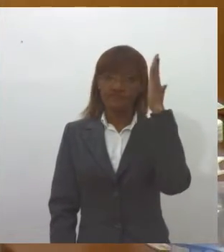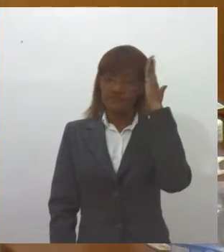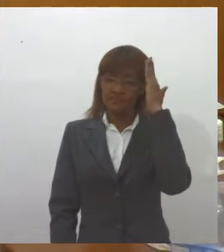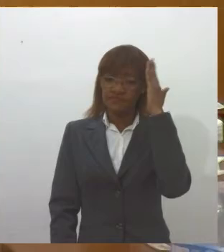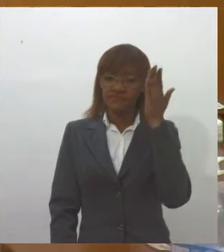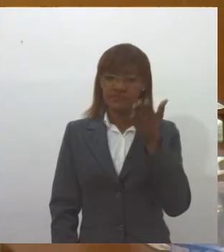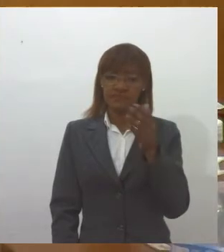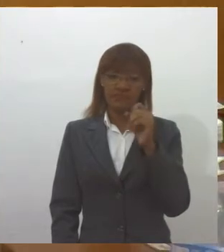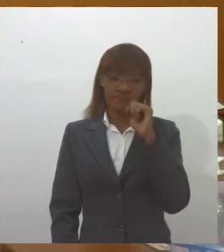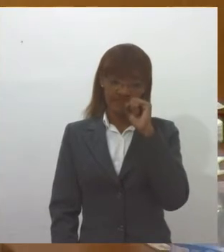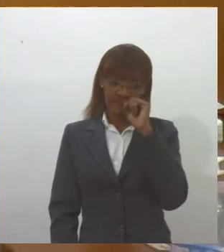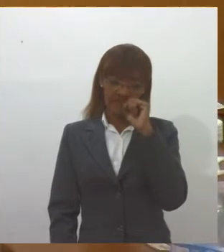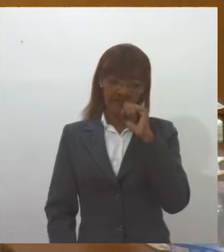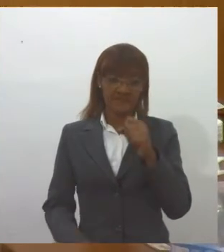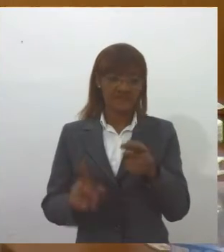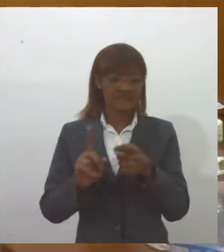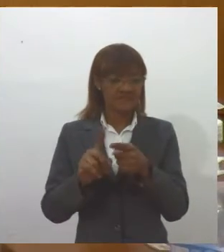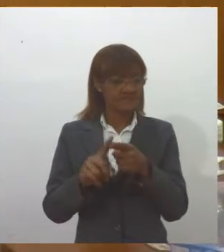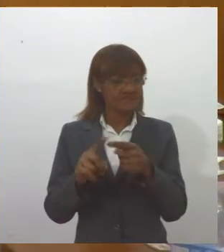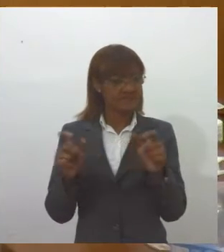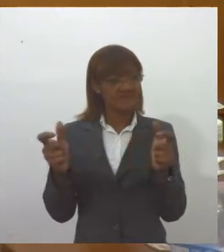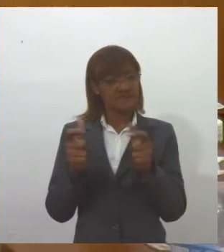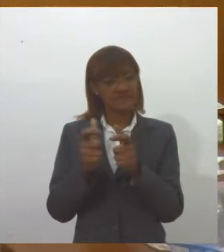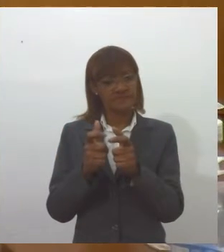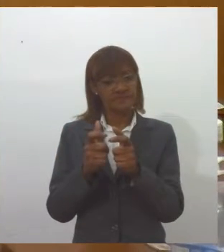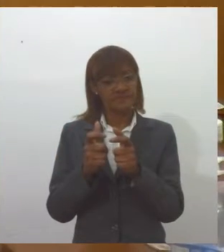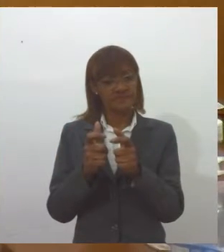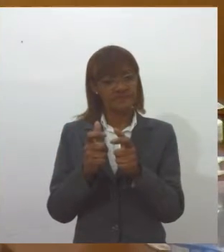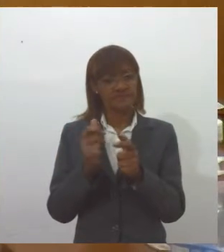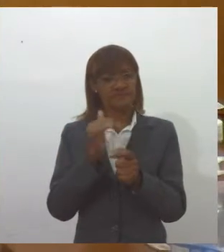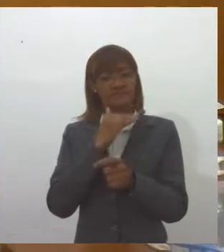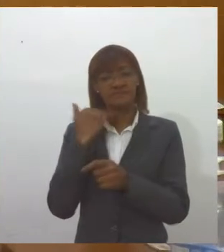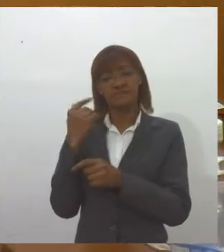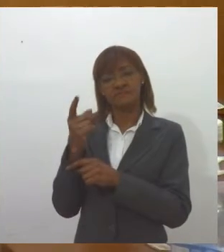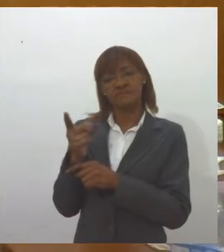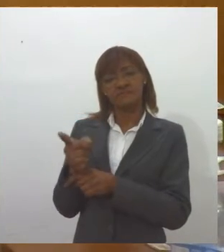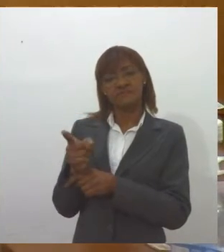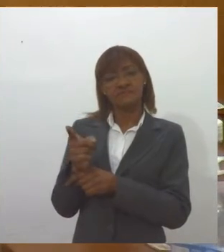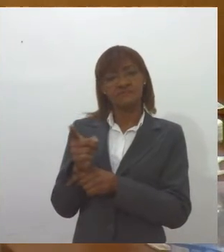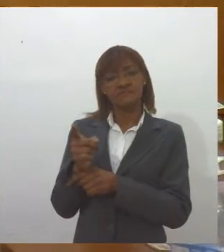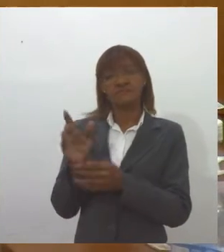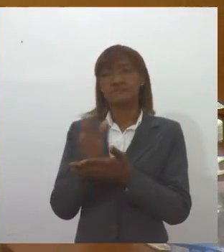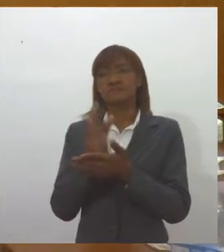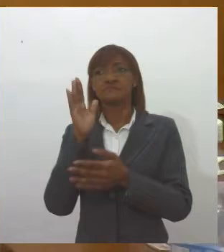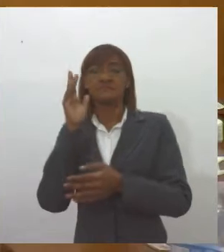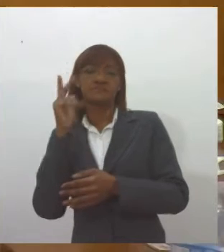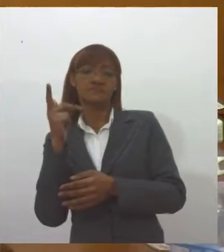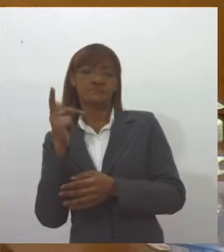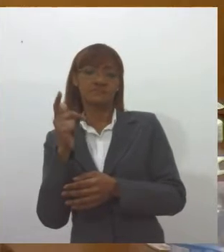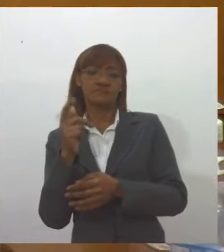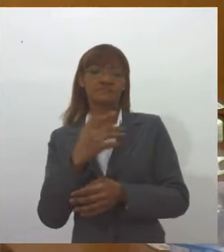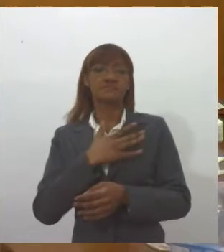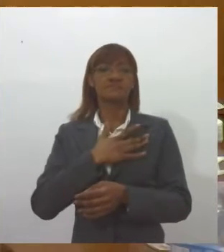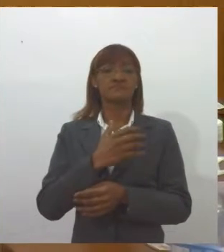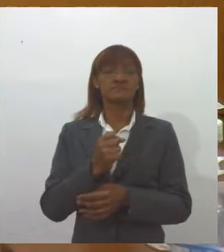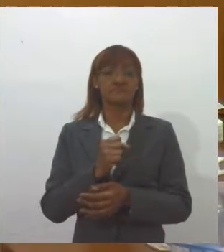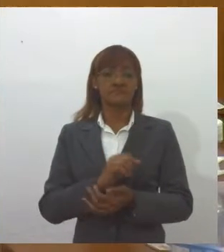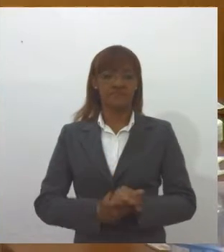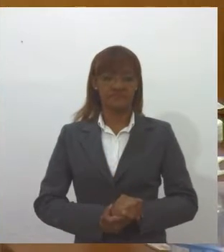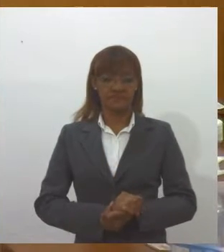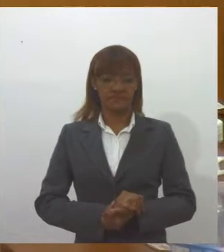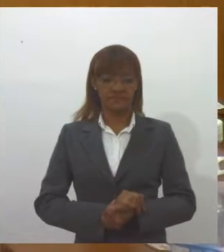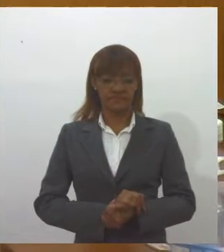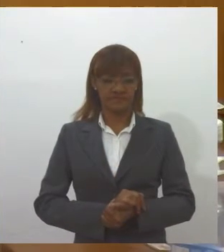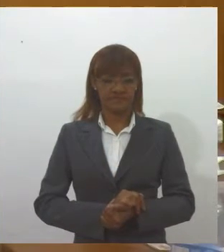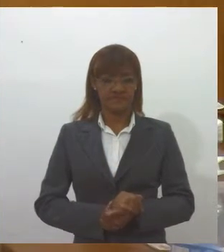indeterminada e cai o número de homicídios nessas mortes violentas por causa indeterminada. Como é que ficam os homicídios, né? Então,